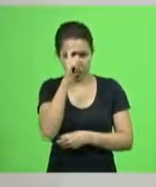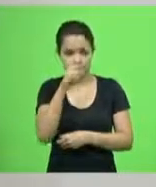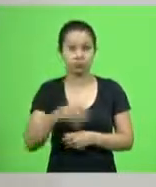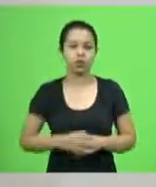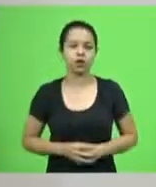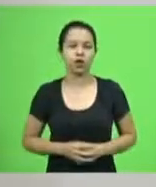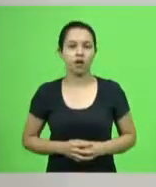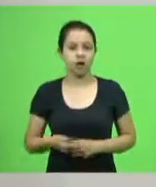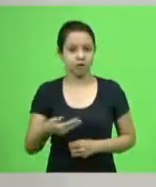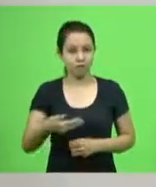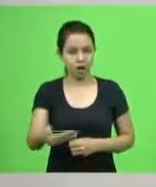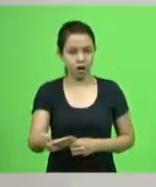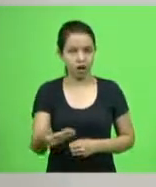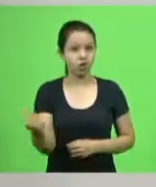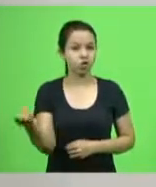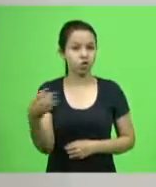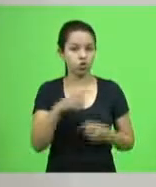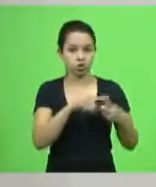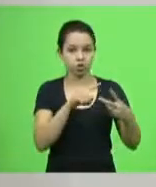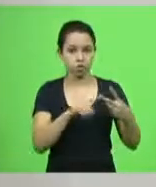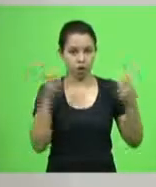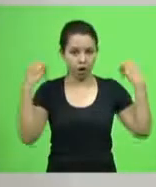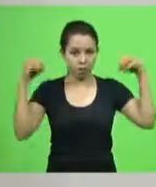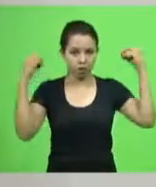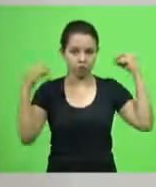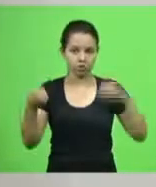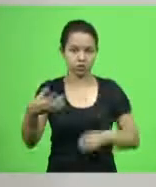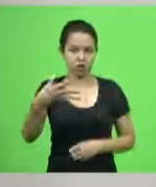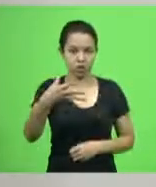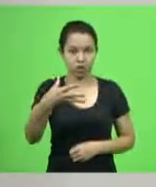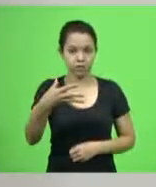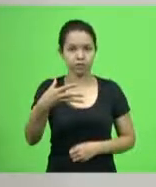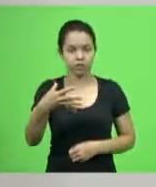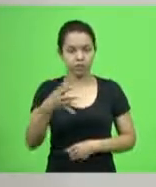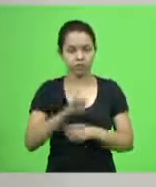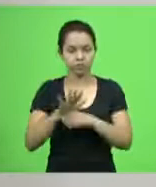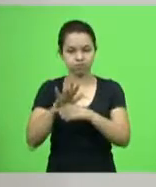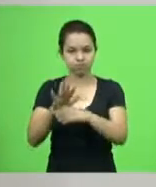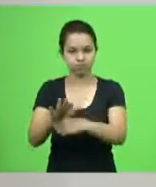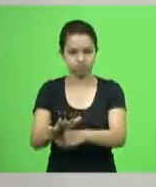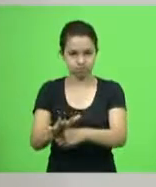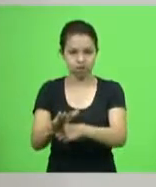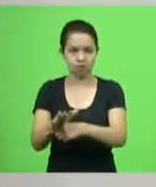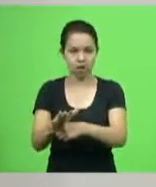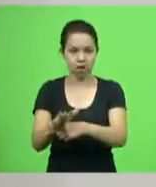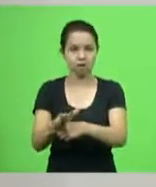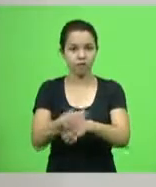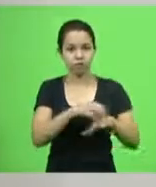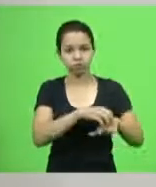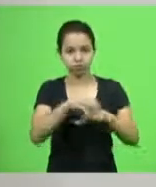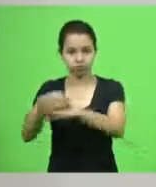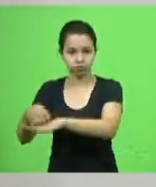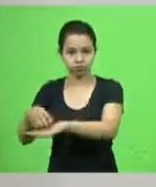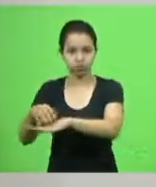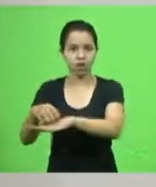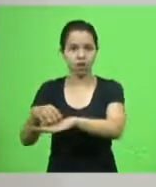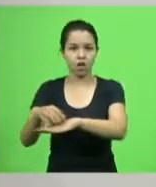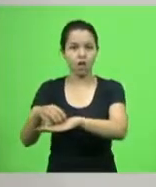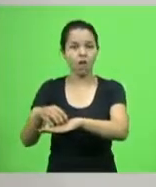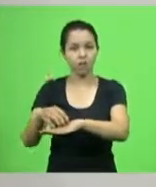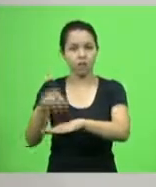são 2 ambulâncias de suporte avançado que farão o transporte de pacientes entre os hospitais e as